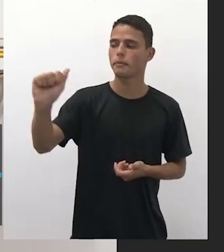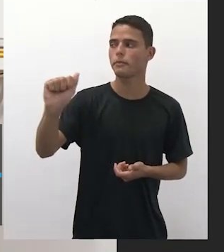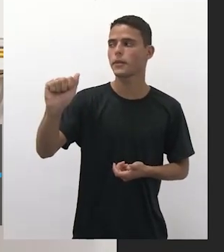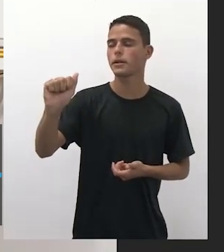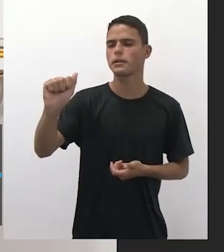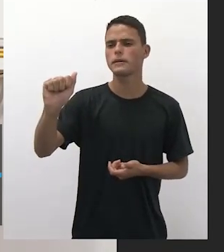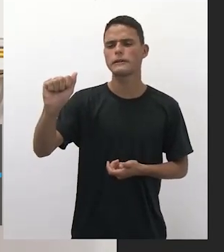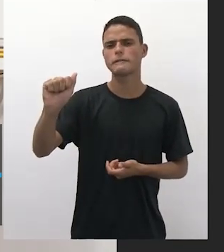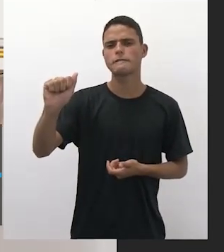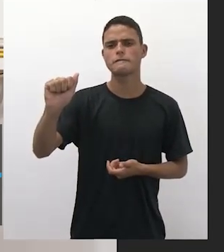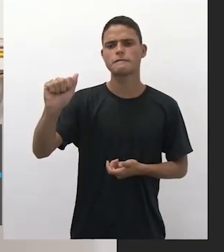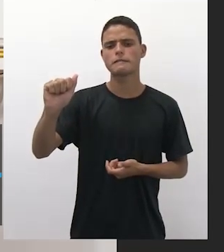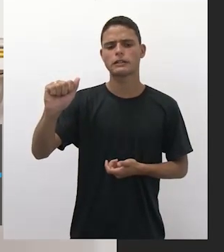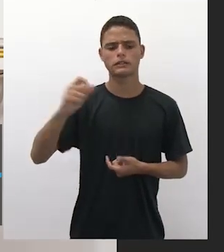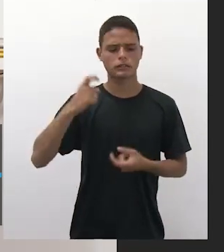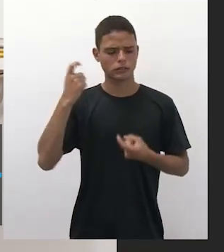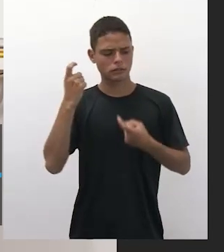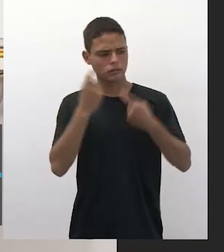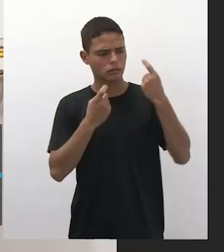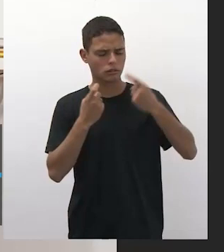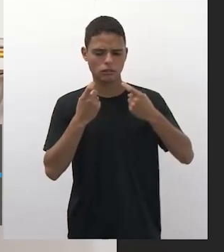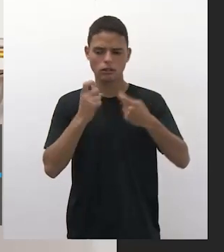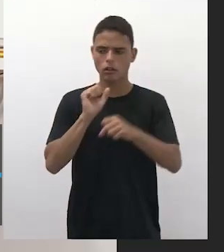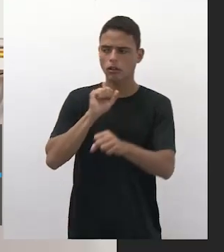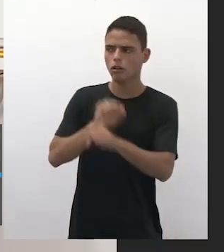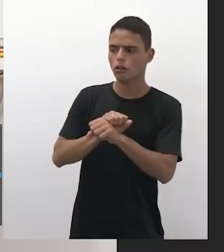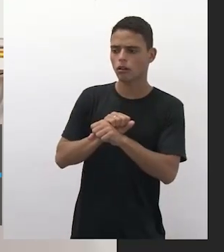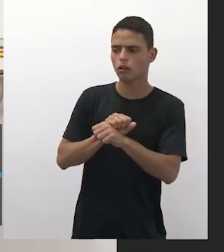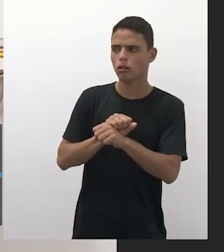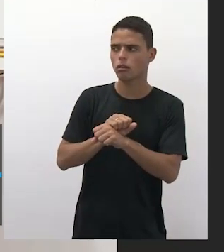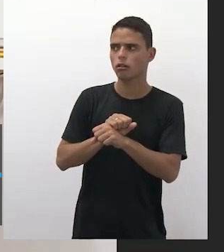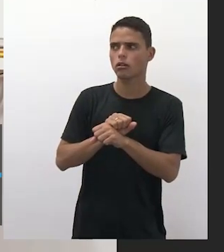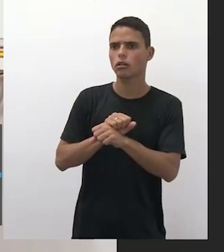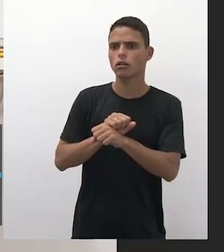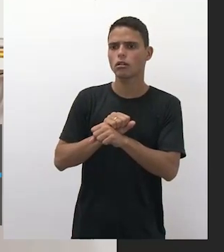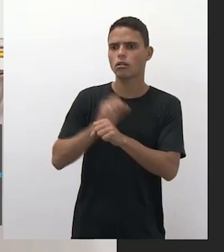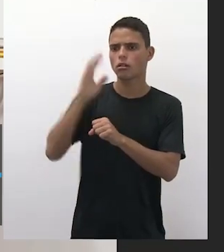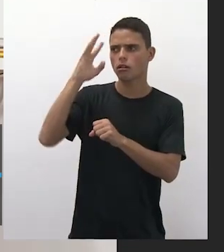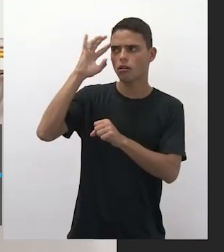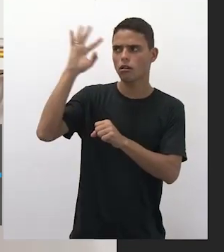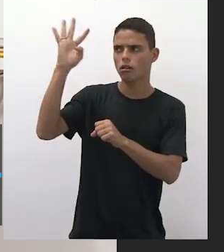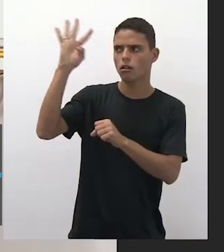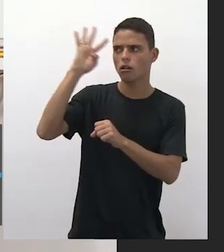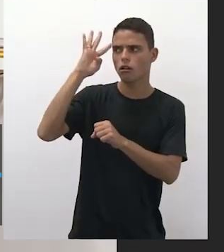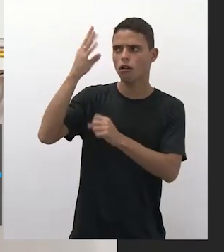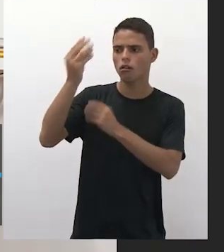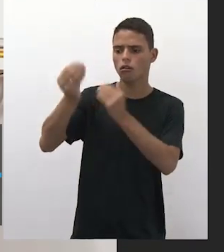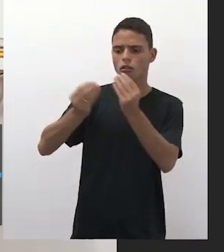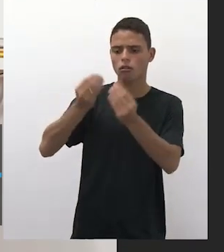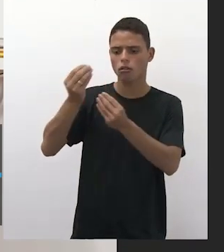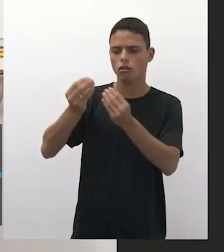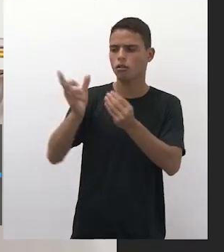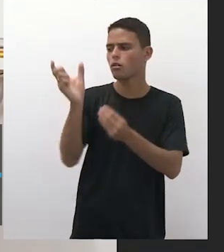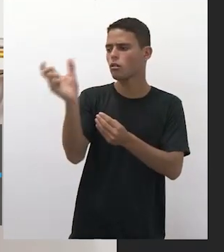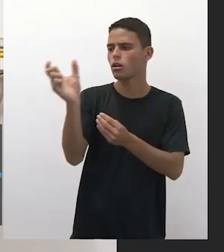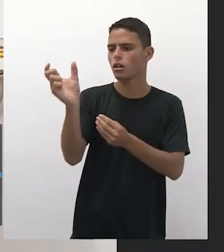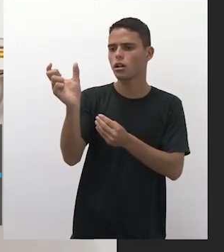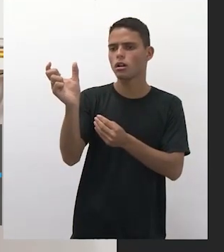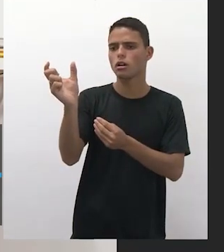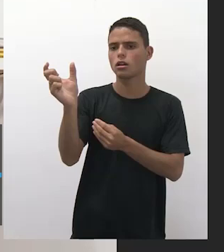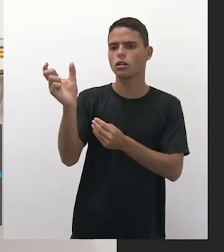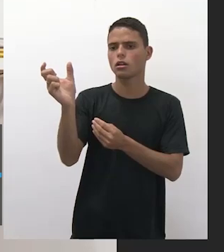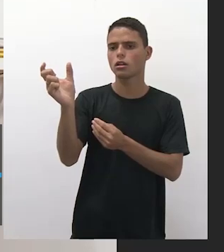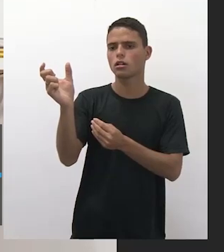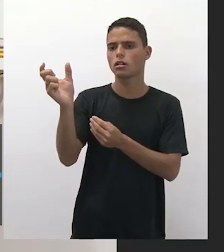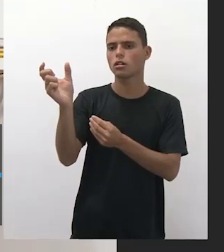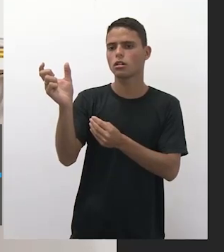Eu fiquei, assim, extasiada, parada, imaginando como que eu ia escrever aquela palavra. Aí